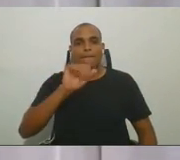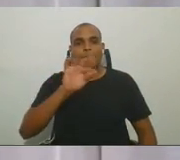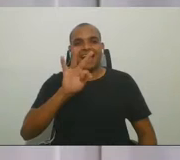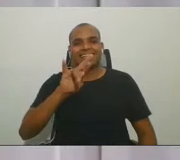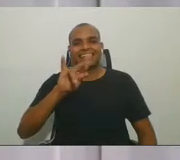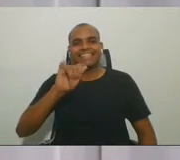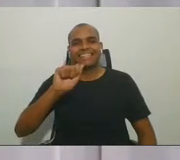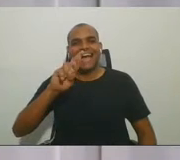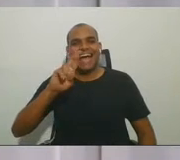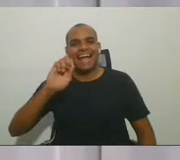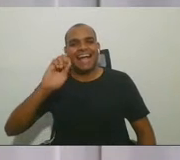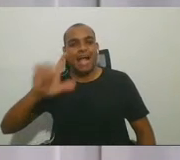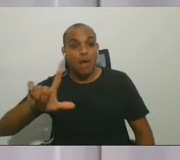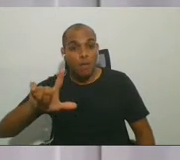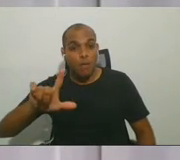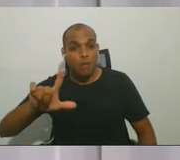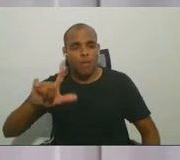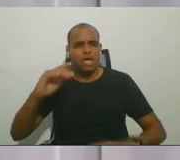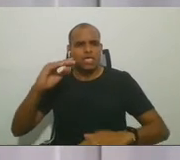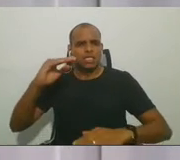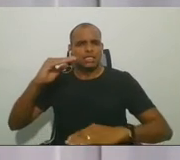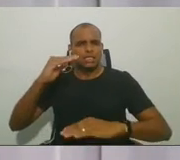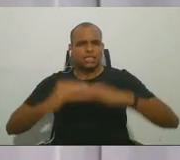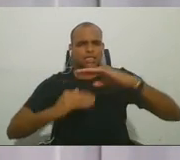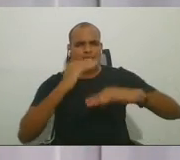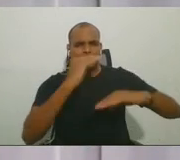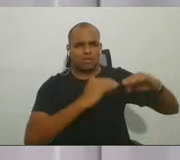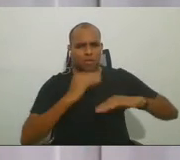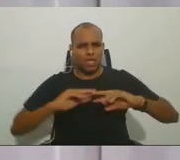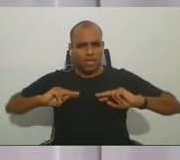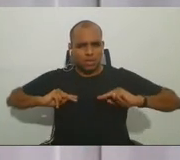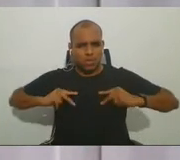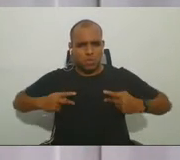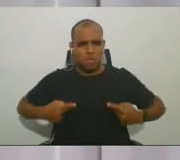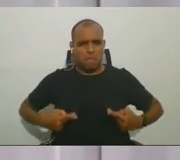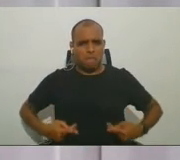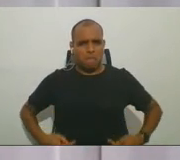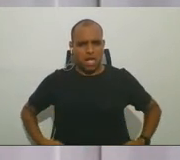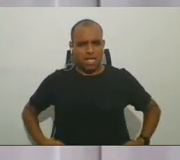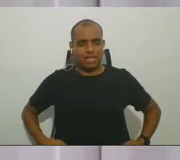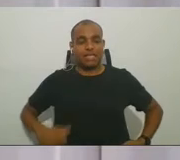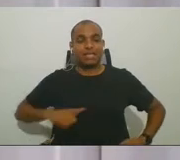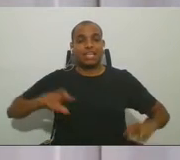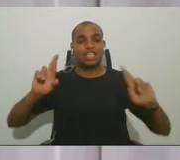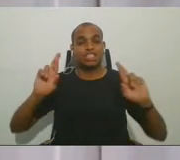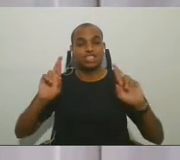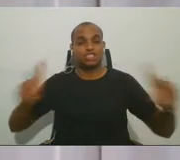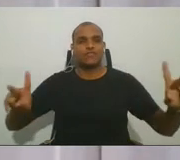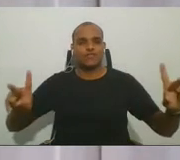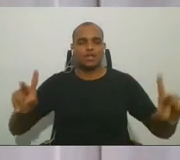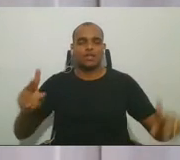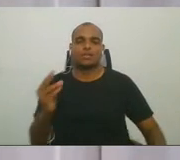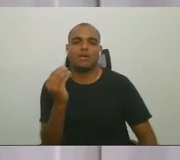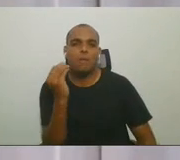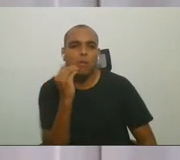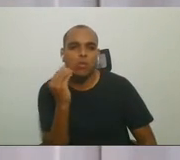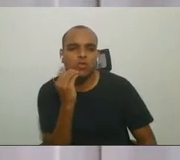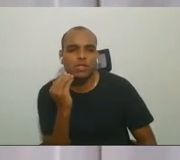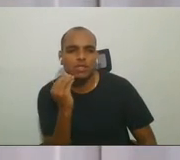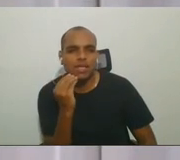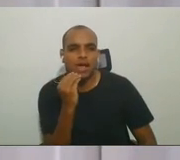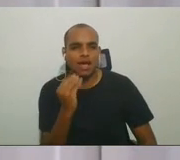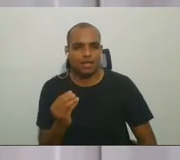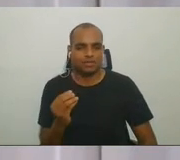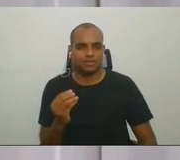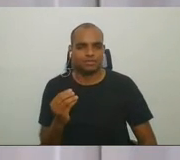humana apresenta o desgarramento inicial e uma divergência das oportunidades